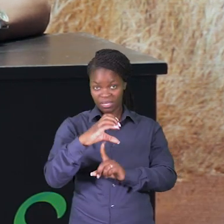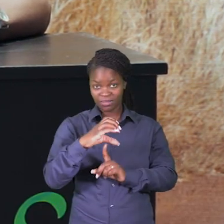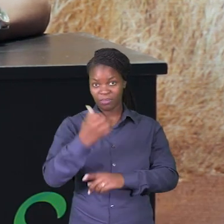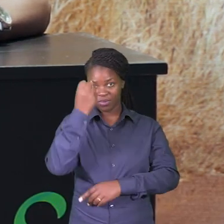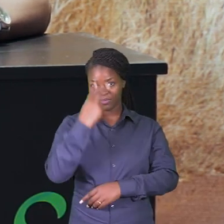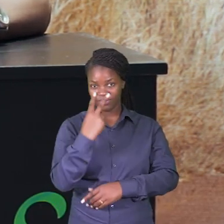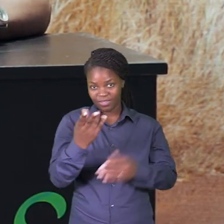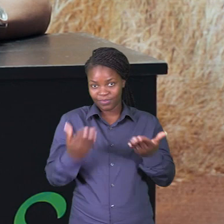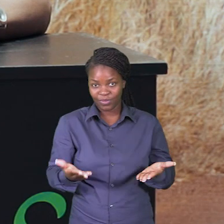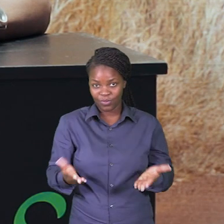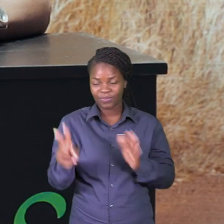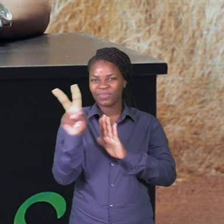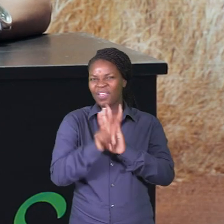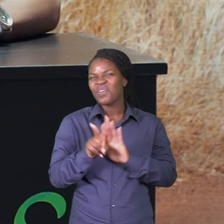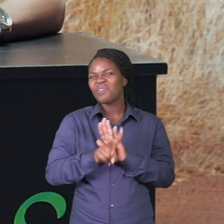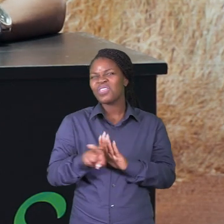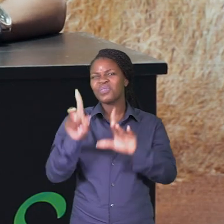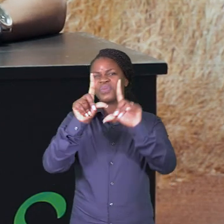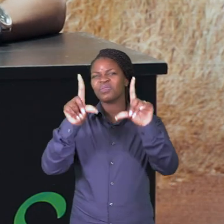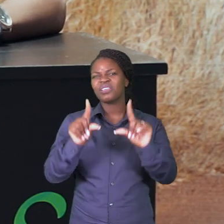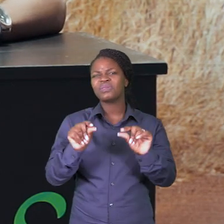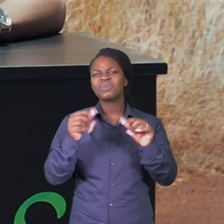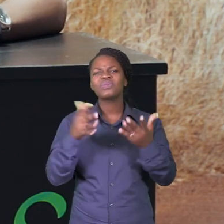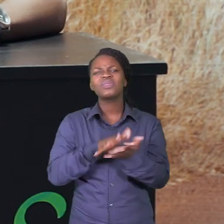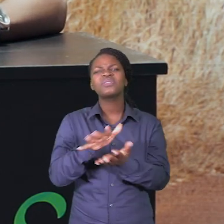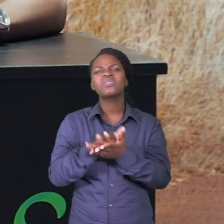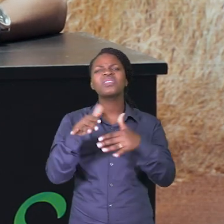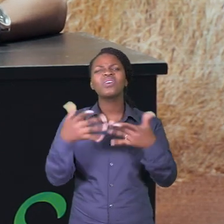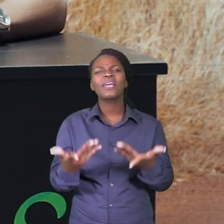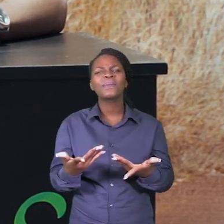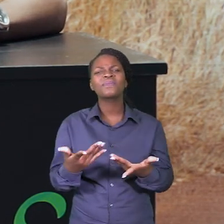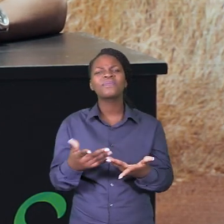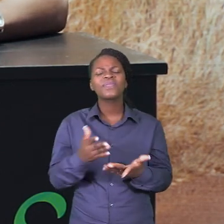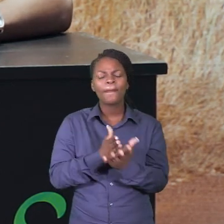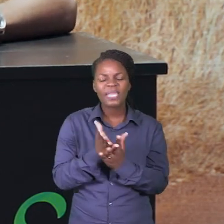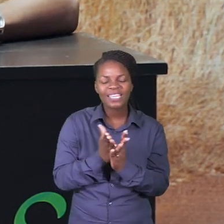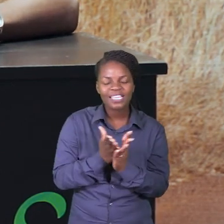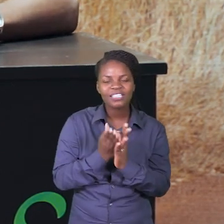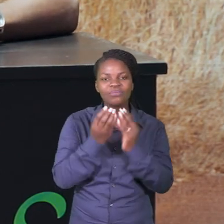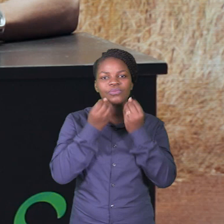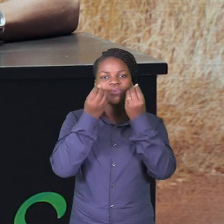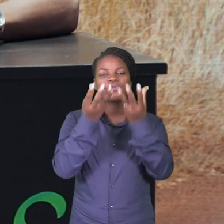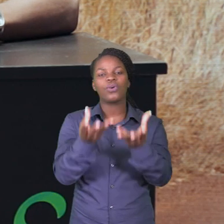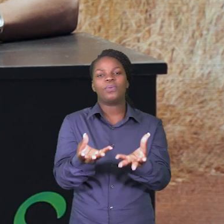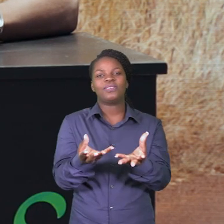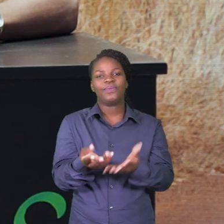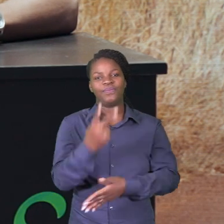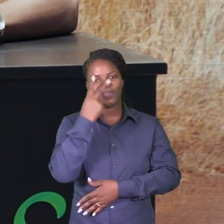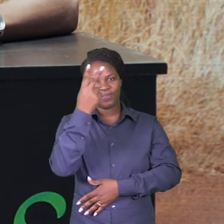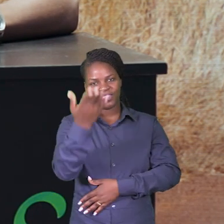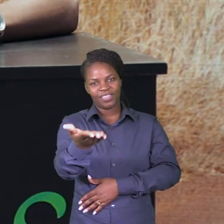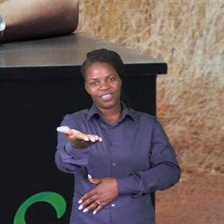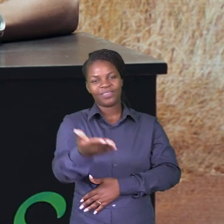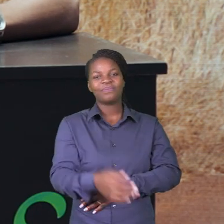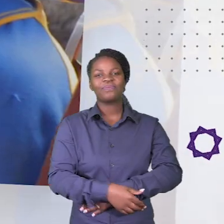dizer Cornélio que tal nós acompanharmos este vídeo né que fala um bocadinho sobre afinal de contas o que que é isto que estamos a conversar que é o mecanismo multisetorial